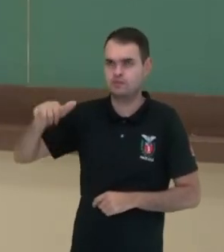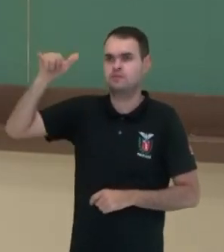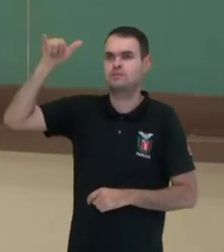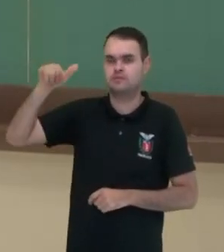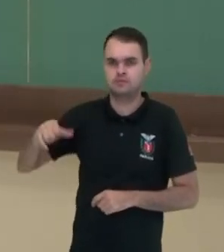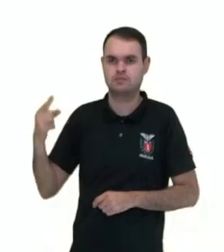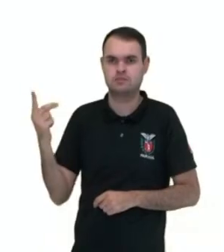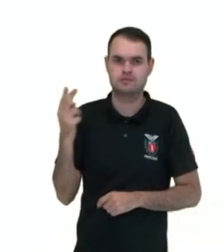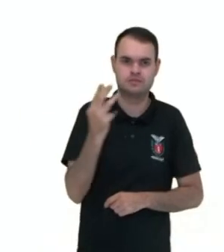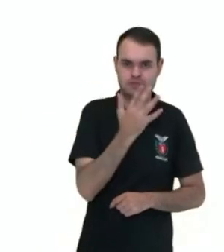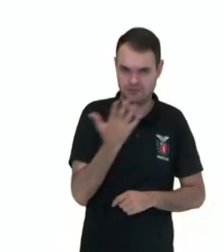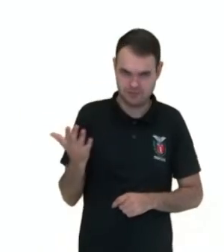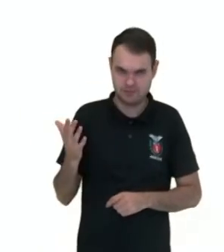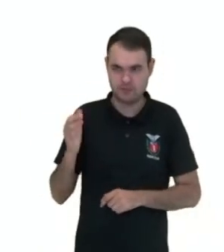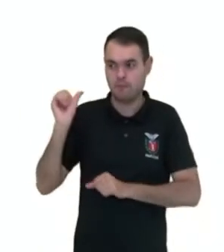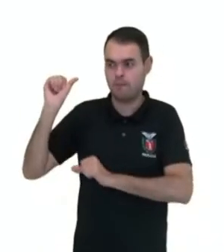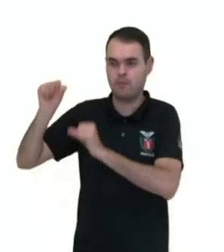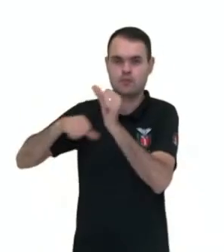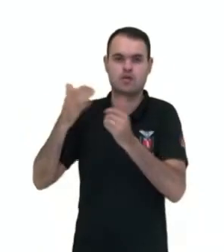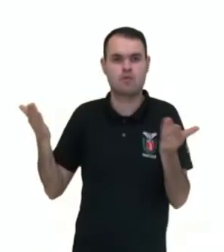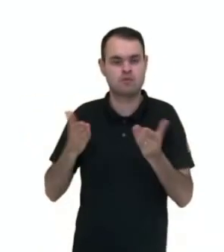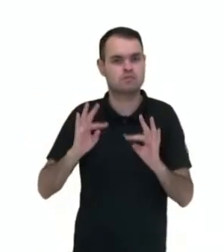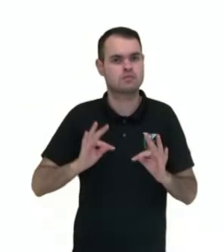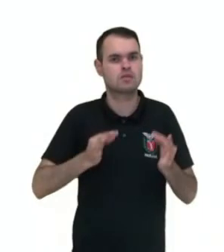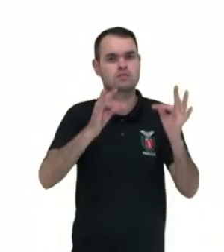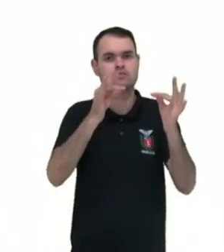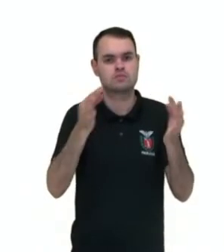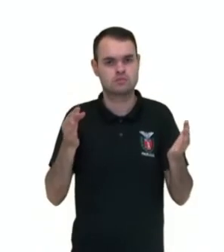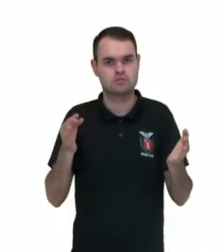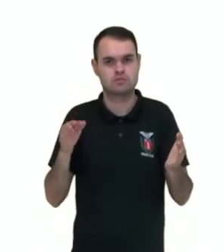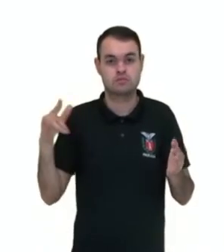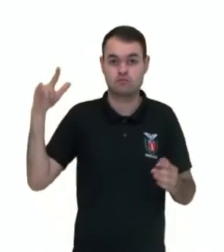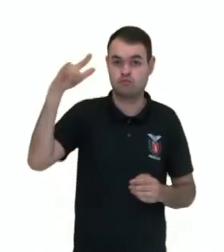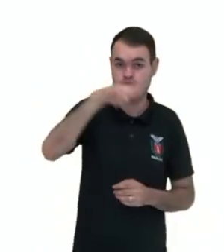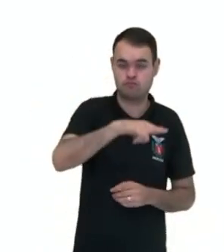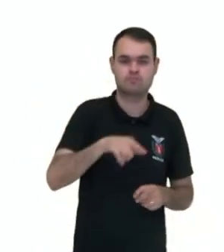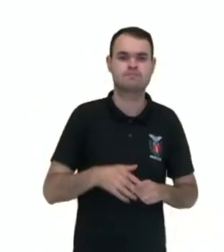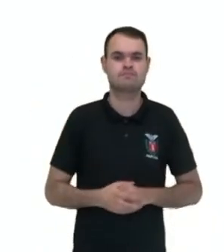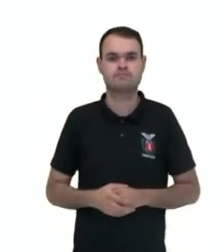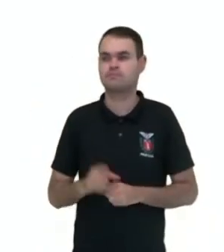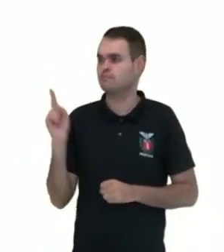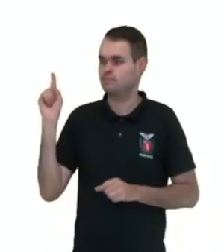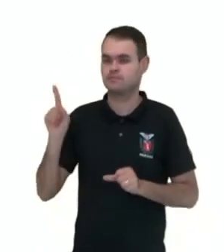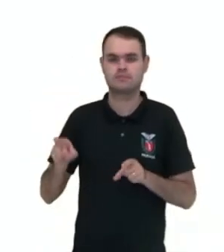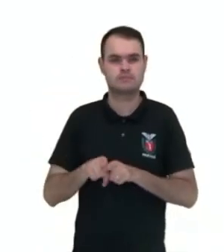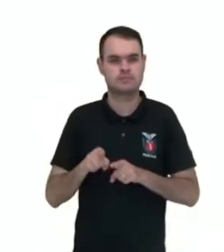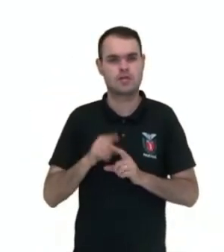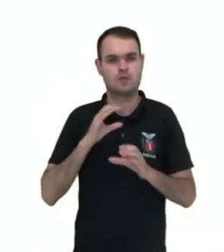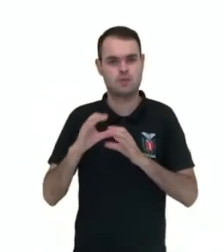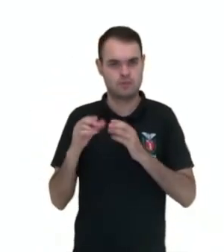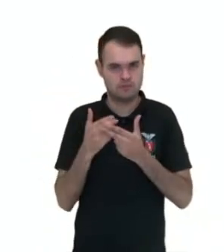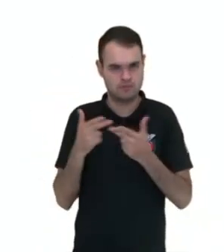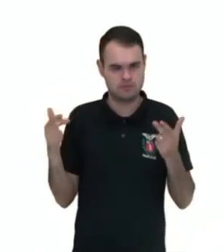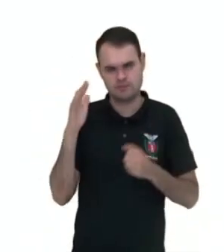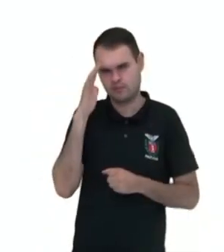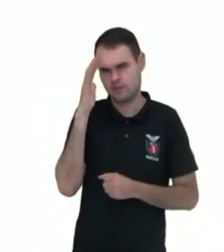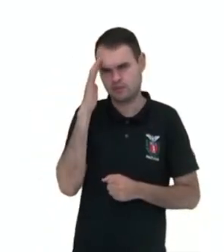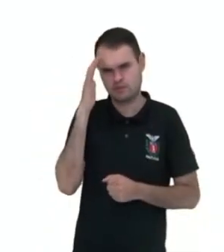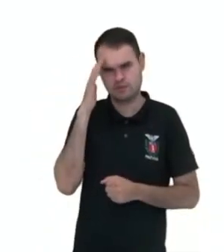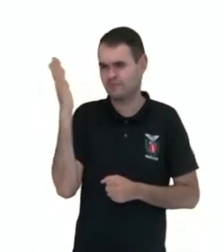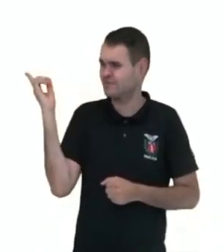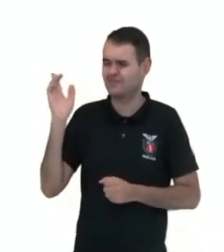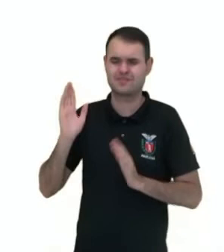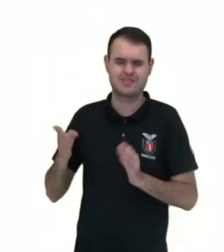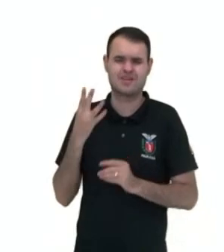pensou as grandes mudanças que nós temos hoje nas tecnologias da aviação? Temos também na comunicação. Imagine, gente, eu tive